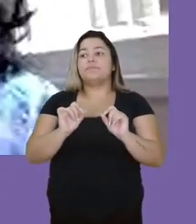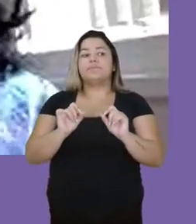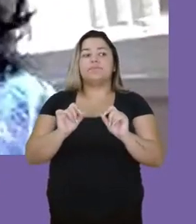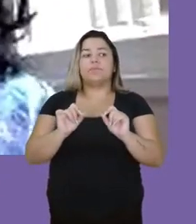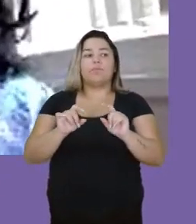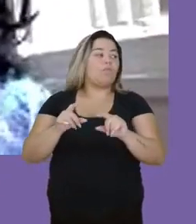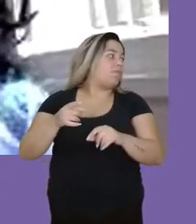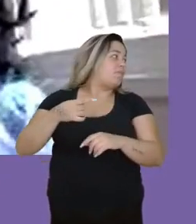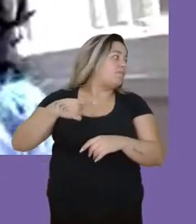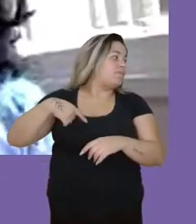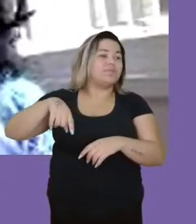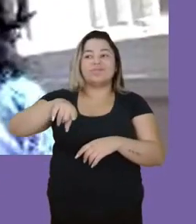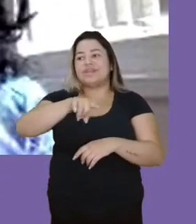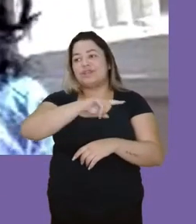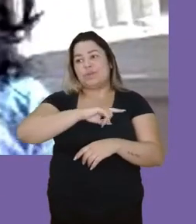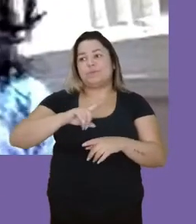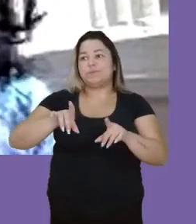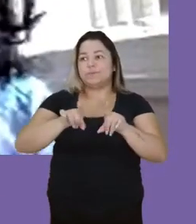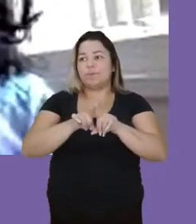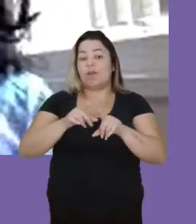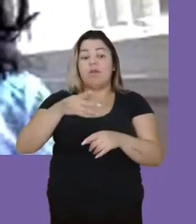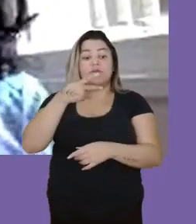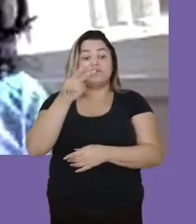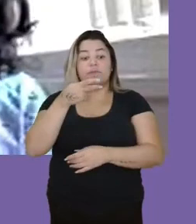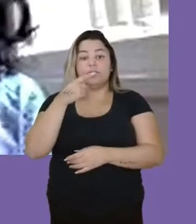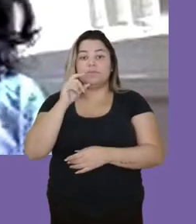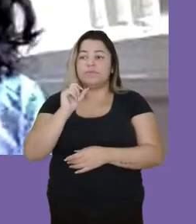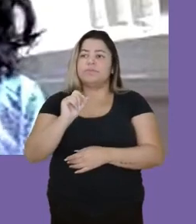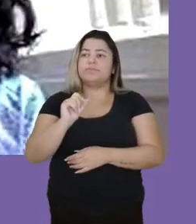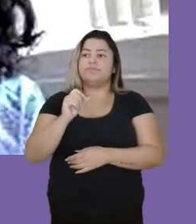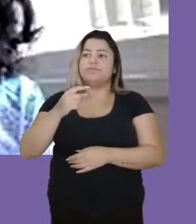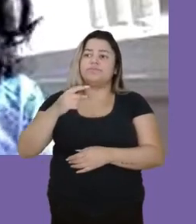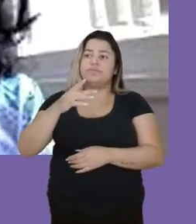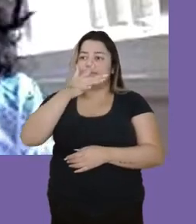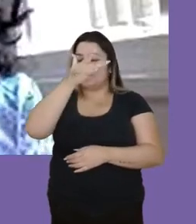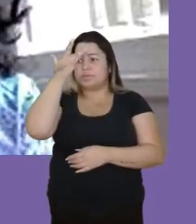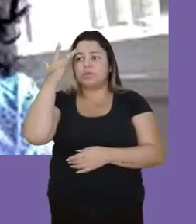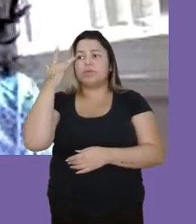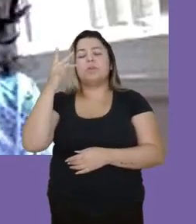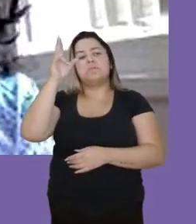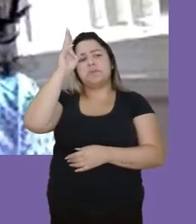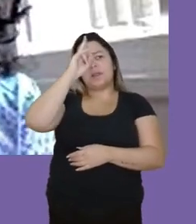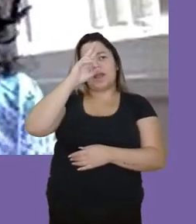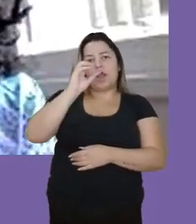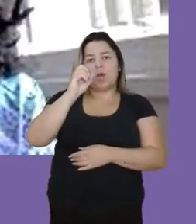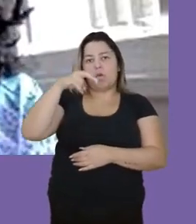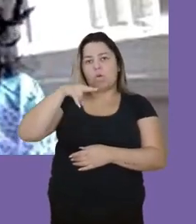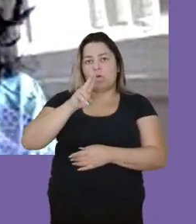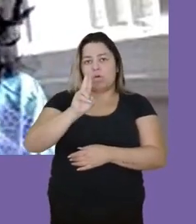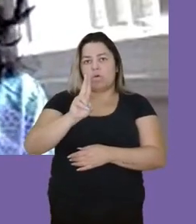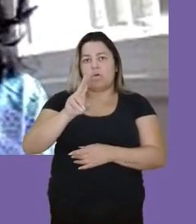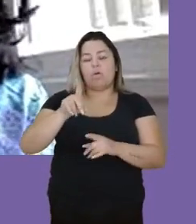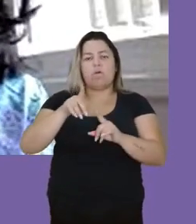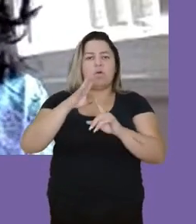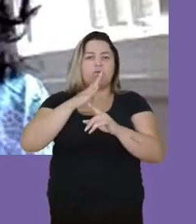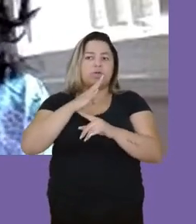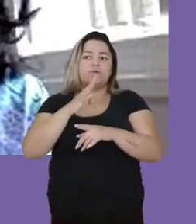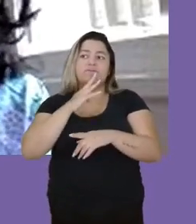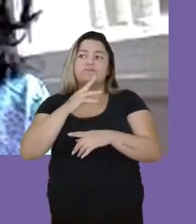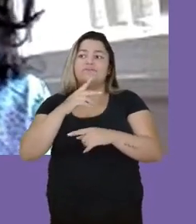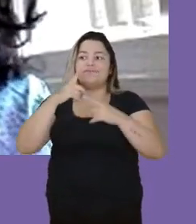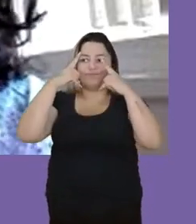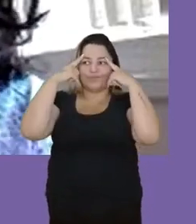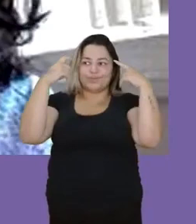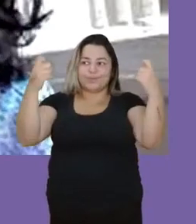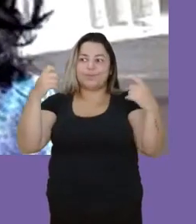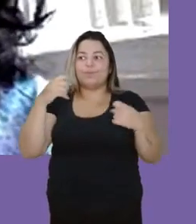Inclusive, Wilma, ainda bem até que você falou, para a gente lembrar também que a ONU já reconhece como violência política,